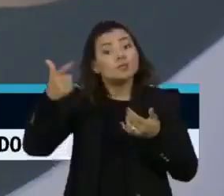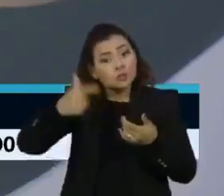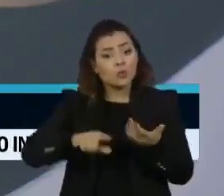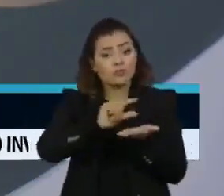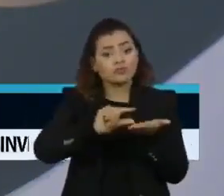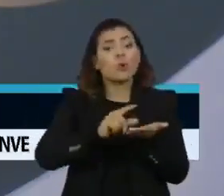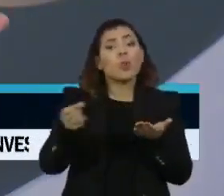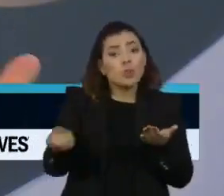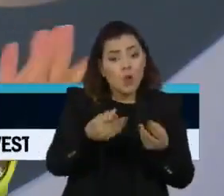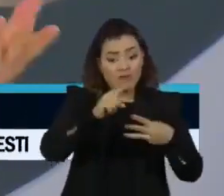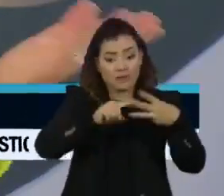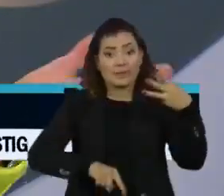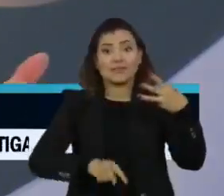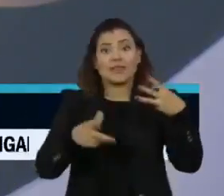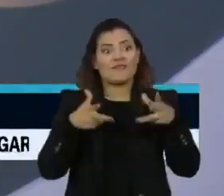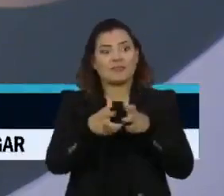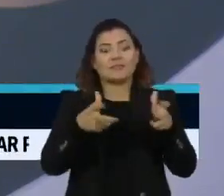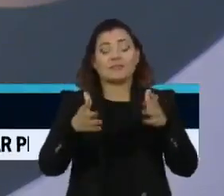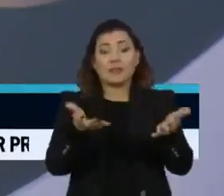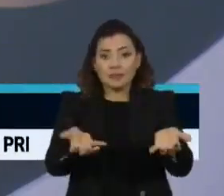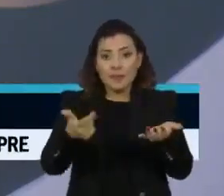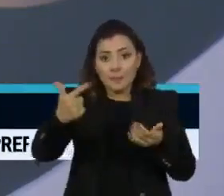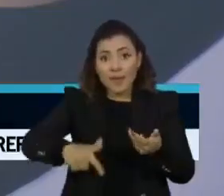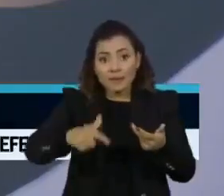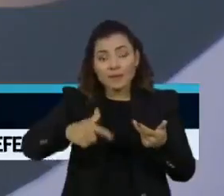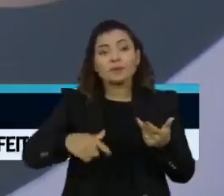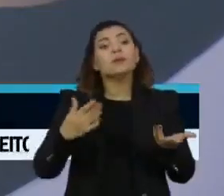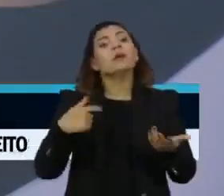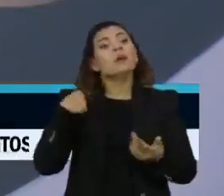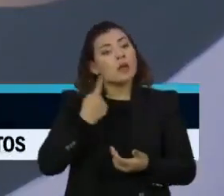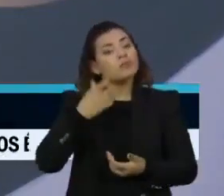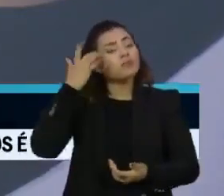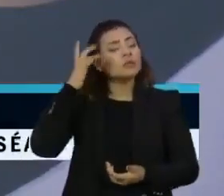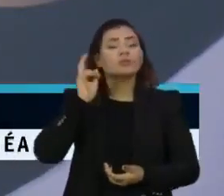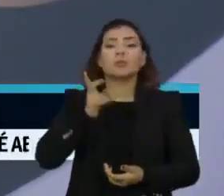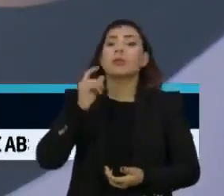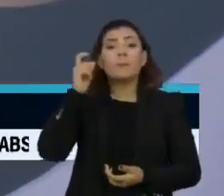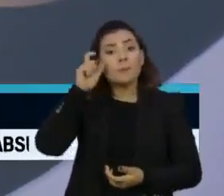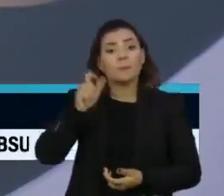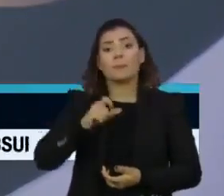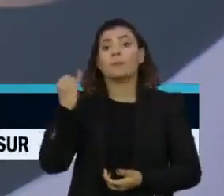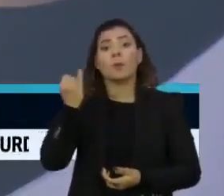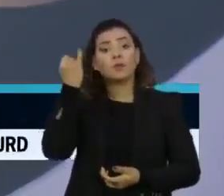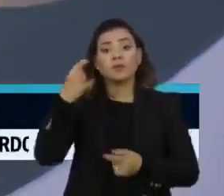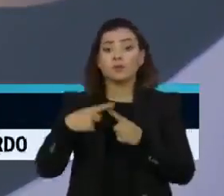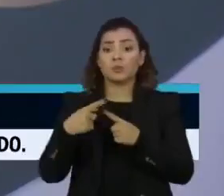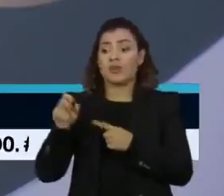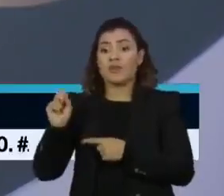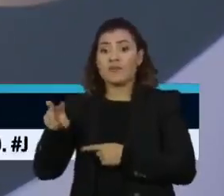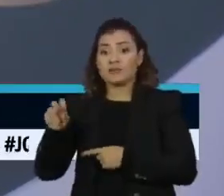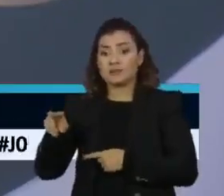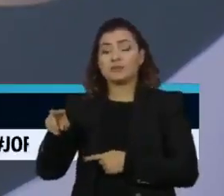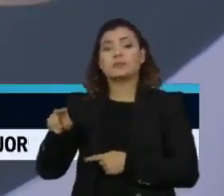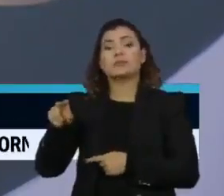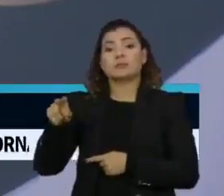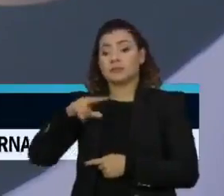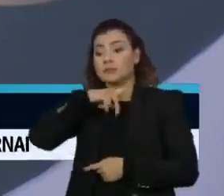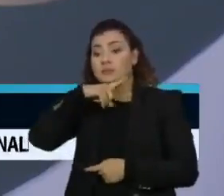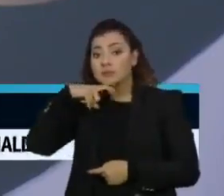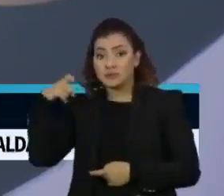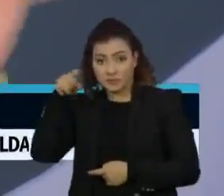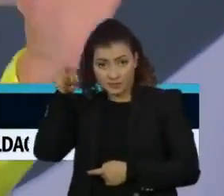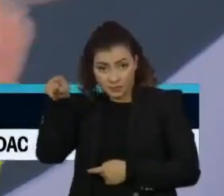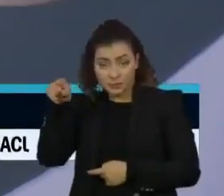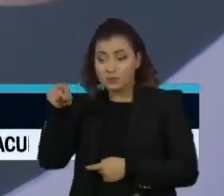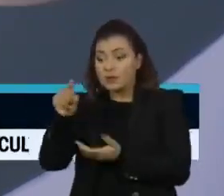mais uma vacina vacina Eu particularmente sempre falo assim gosto muito interessante eles vão dois vetores diferentes dois